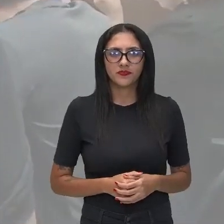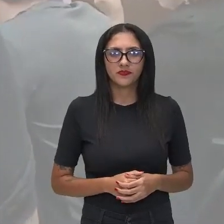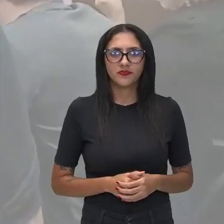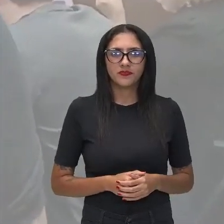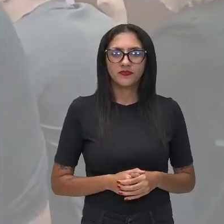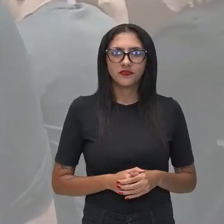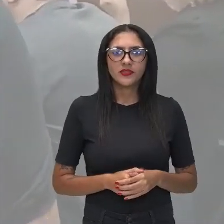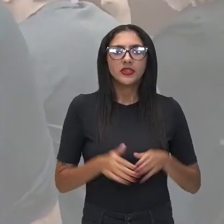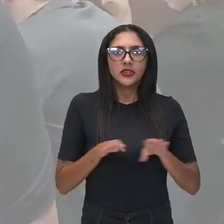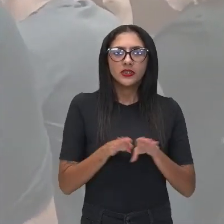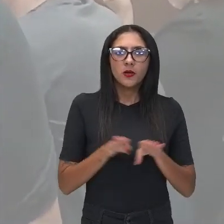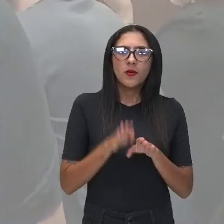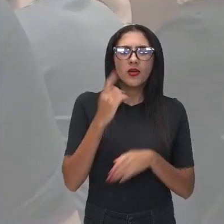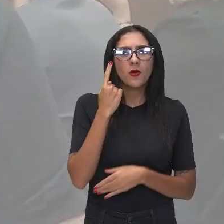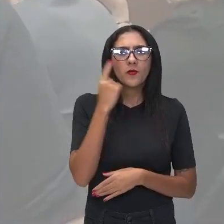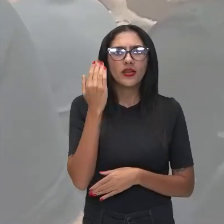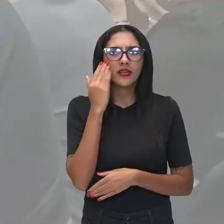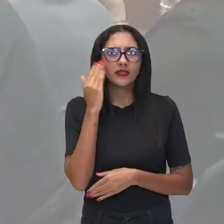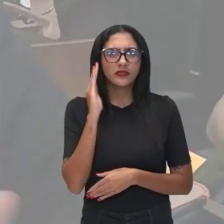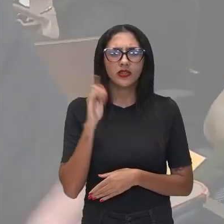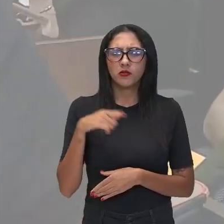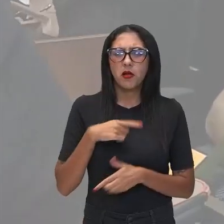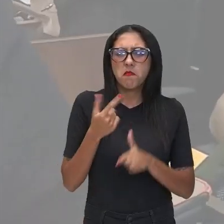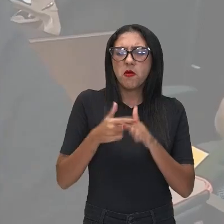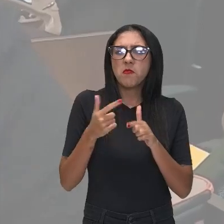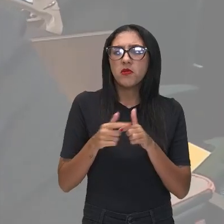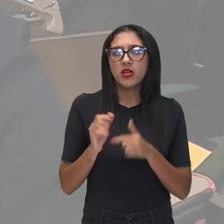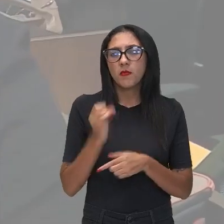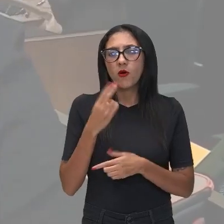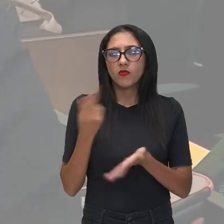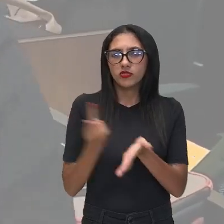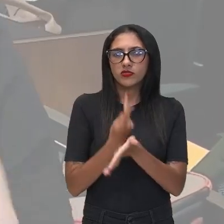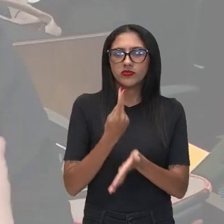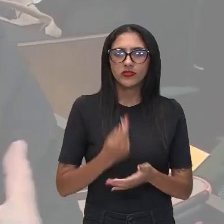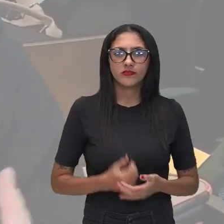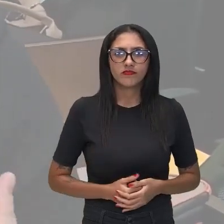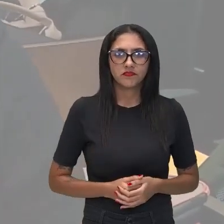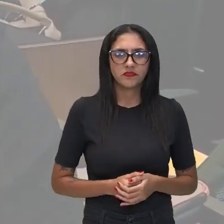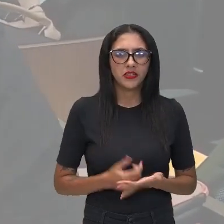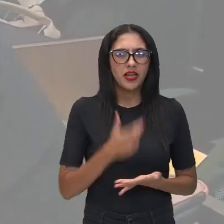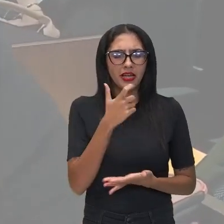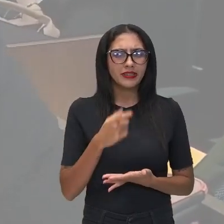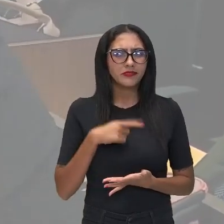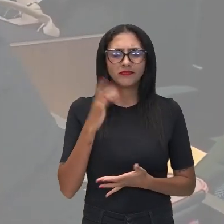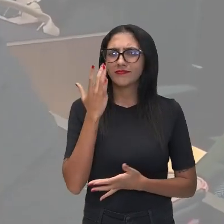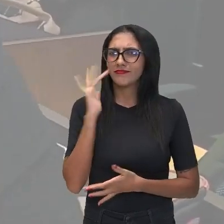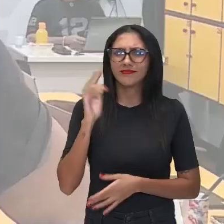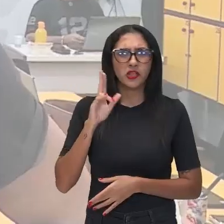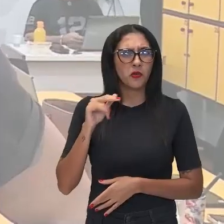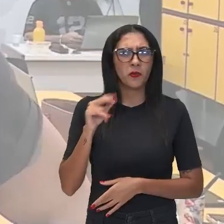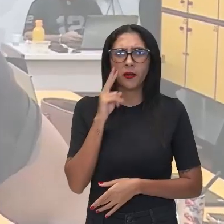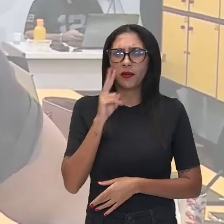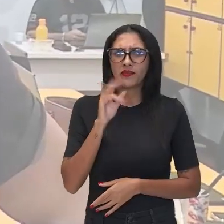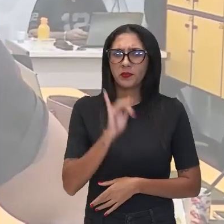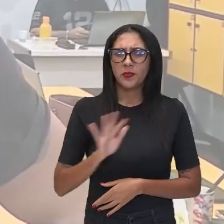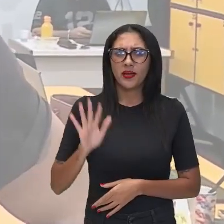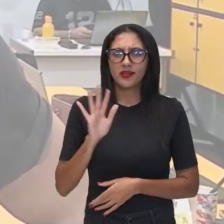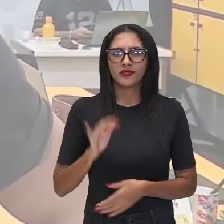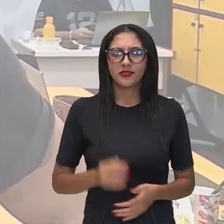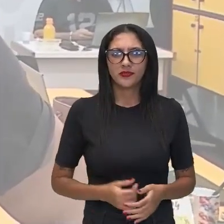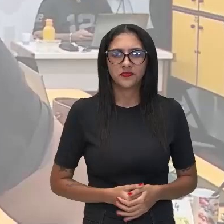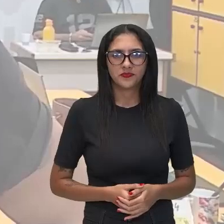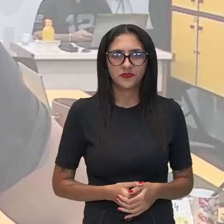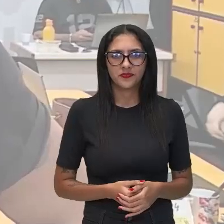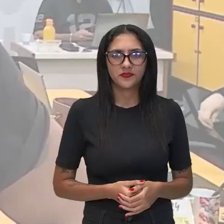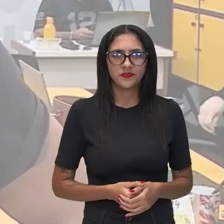imagem retrata confusão, acerto de contas. Eu não sei e eu nunca vi esse símbolo na minha vida. Pelo que eu sei, né, pela